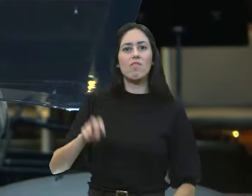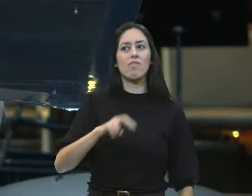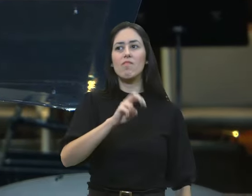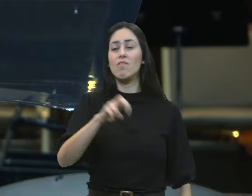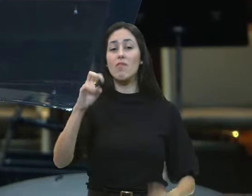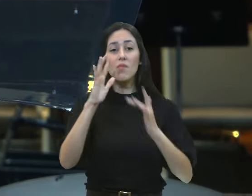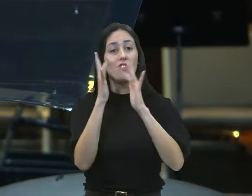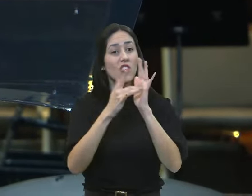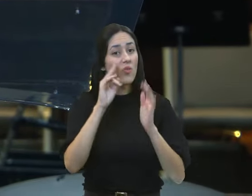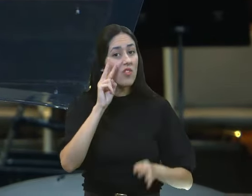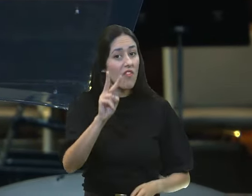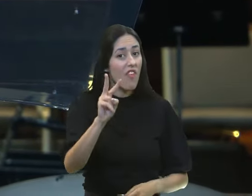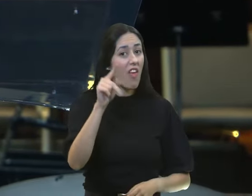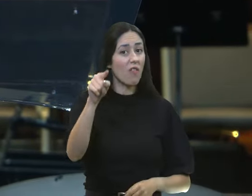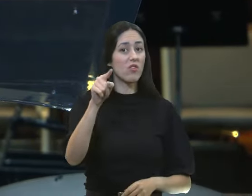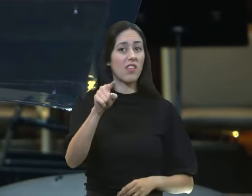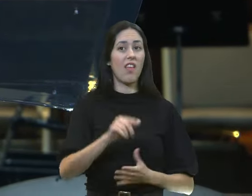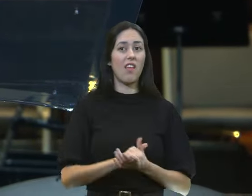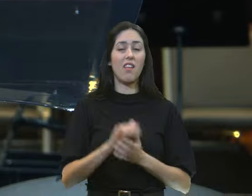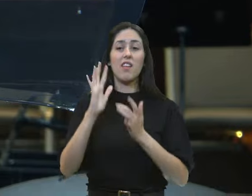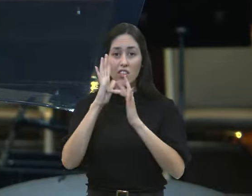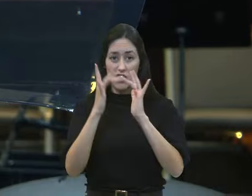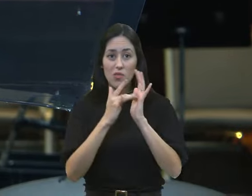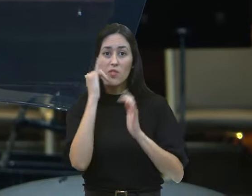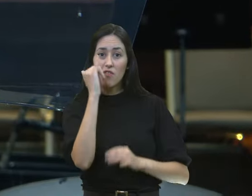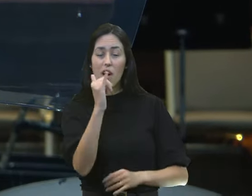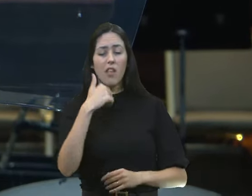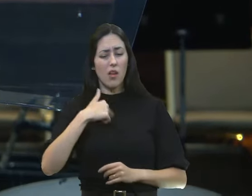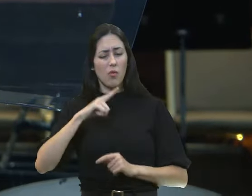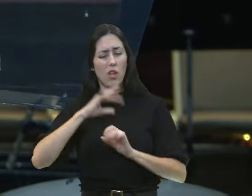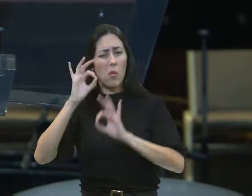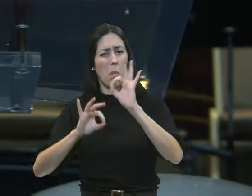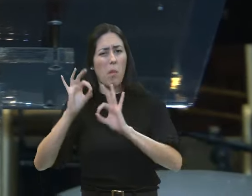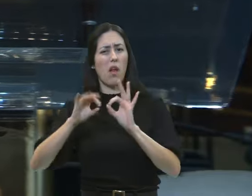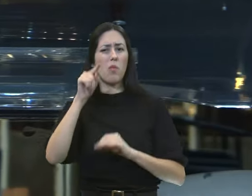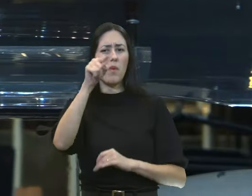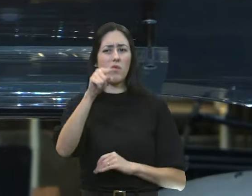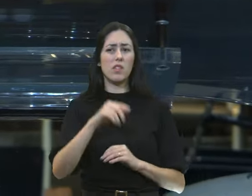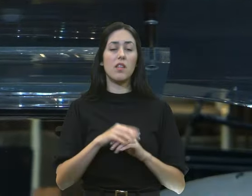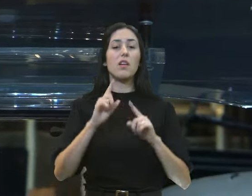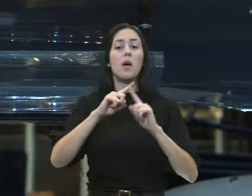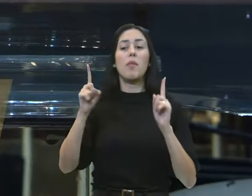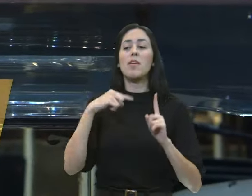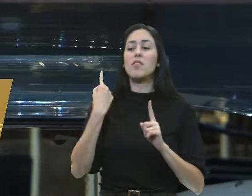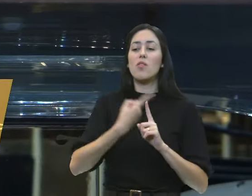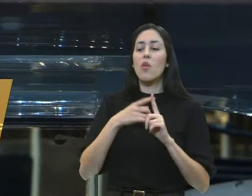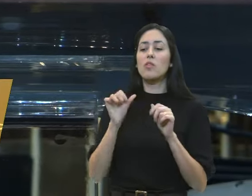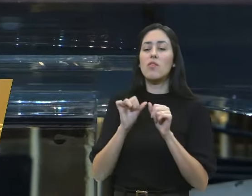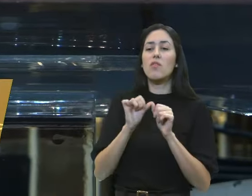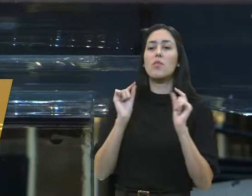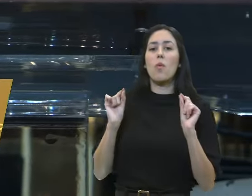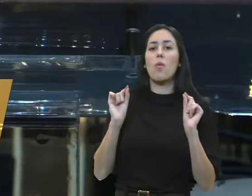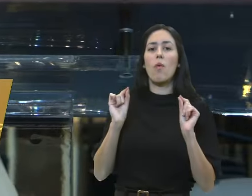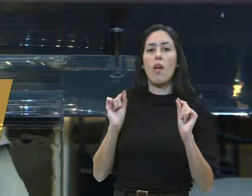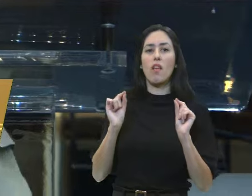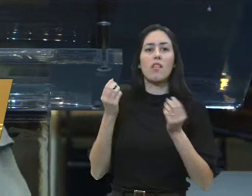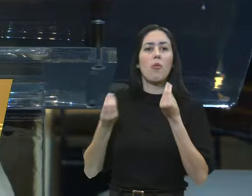vê. Ele está dizendo: eu tenho um plano para você. Mas que passos nós precisamos dar para